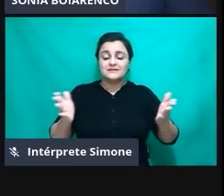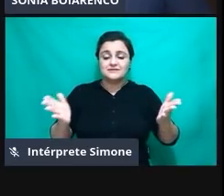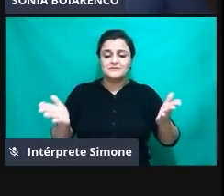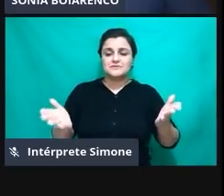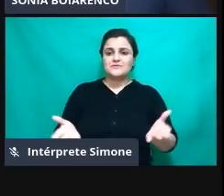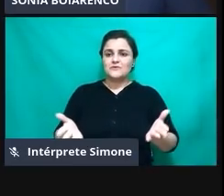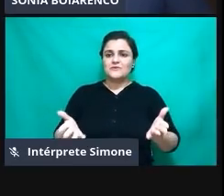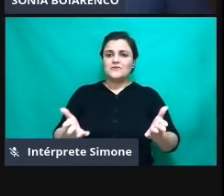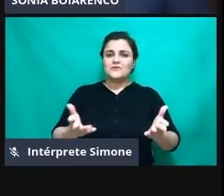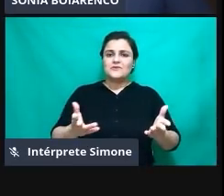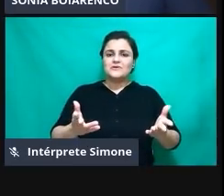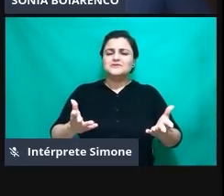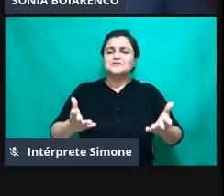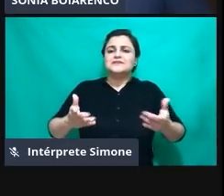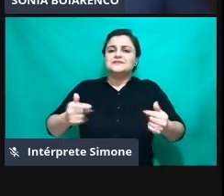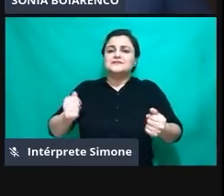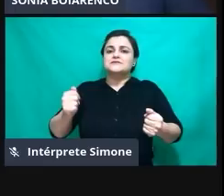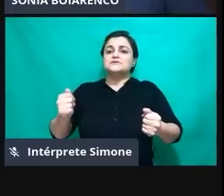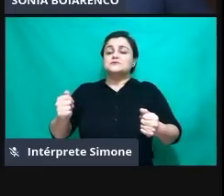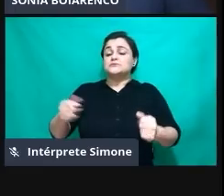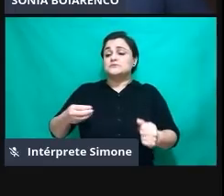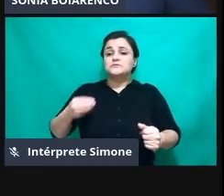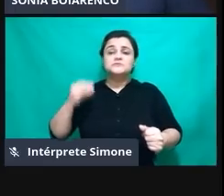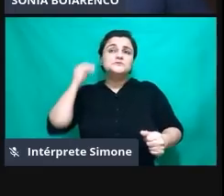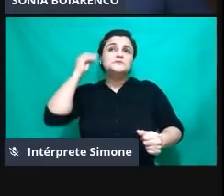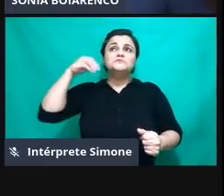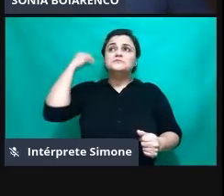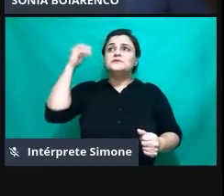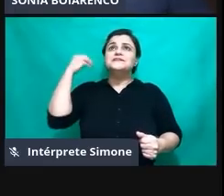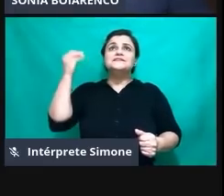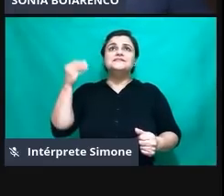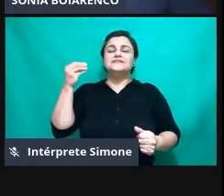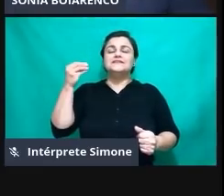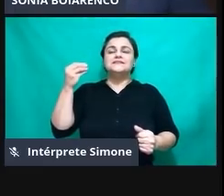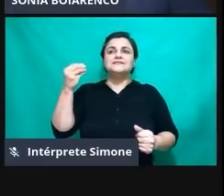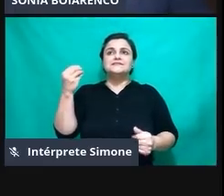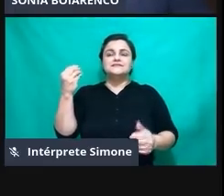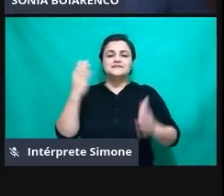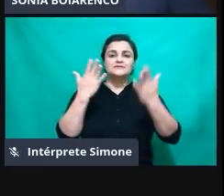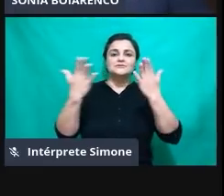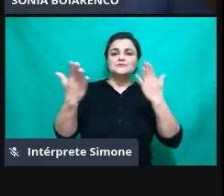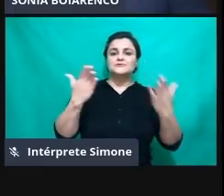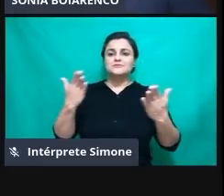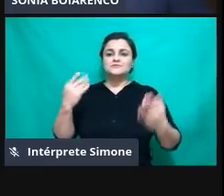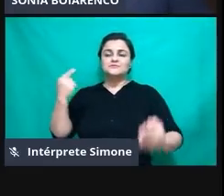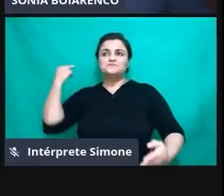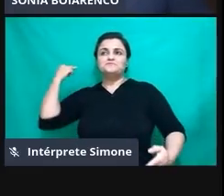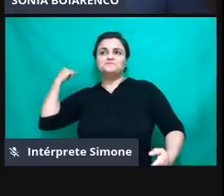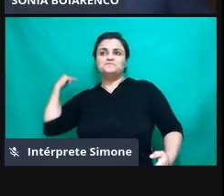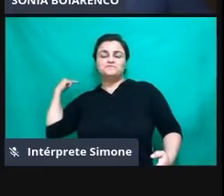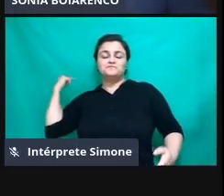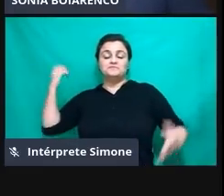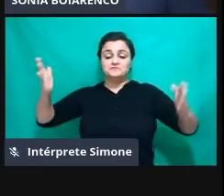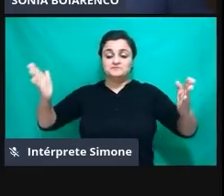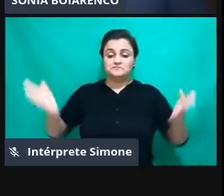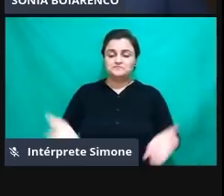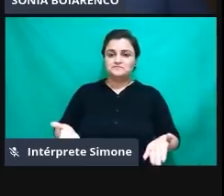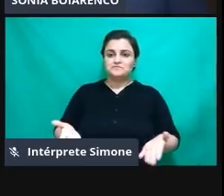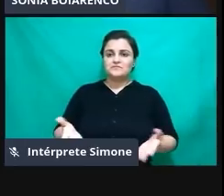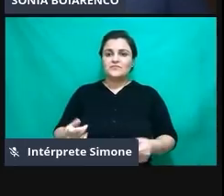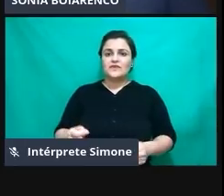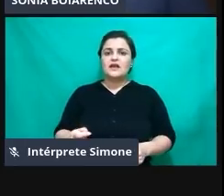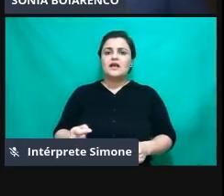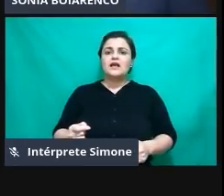das sociedades em que vive. Então, o que eu preciso trabalhar na história? Eu preciso trabalhar com meus alunos